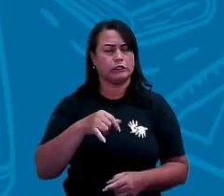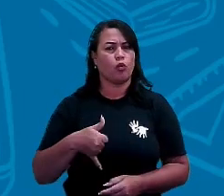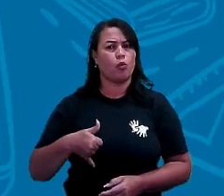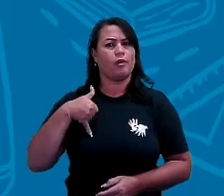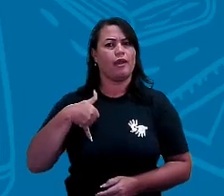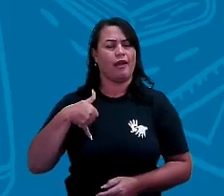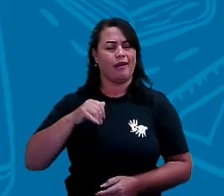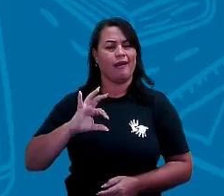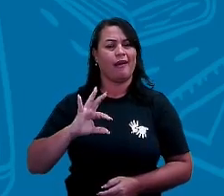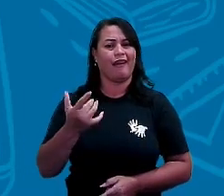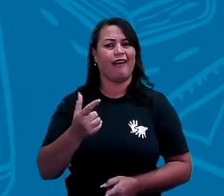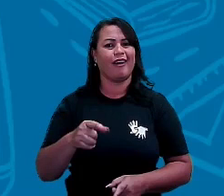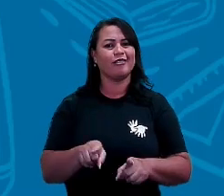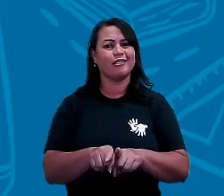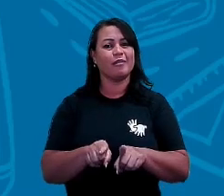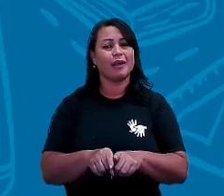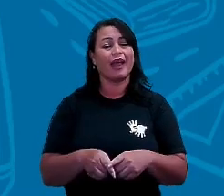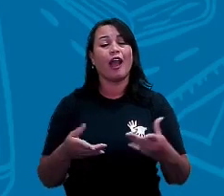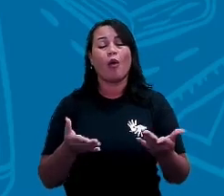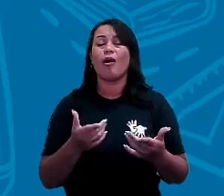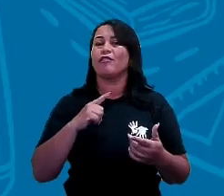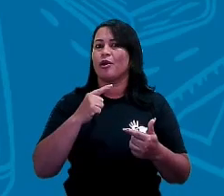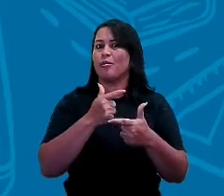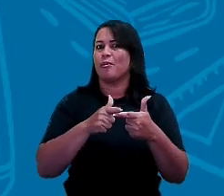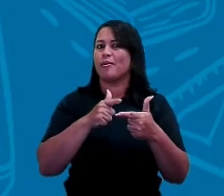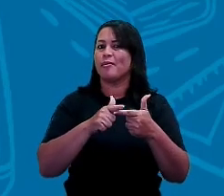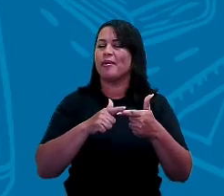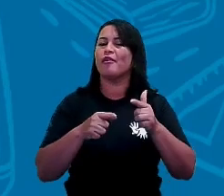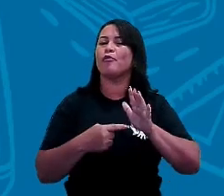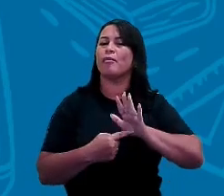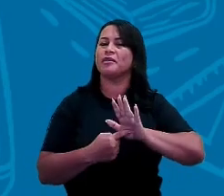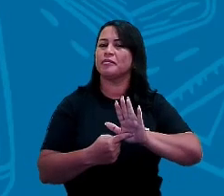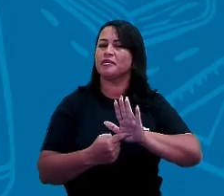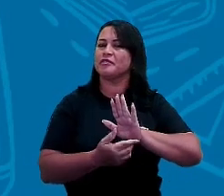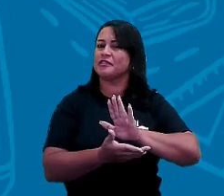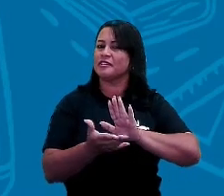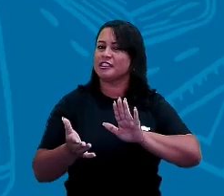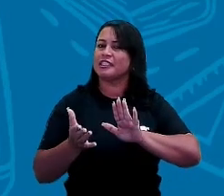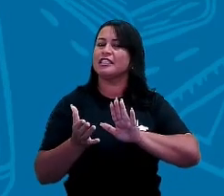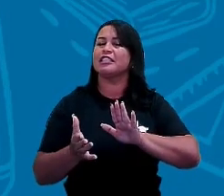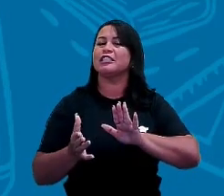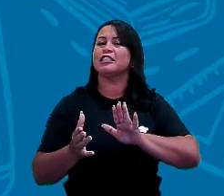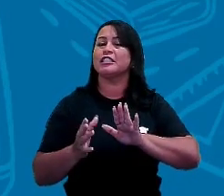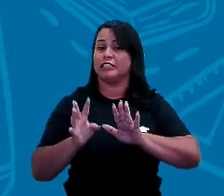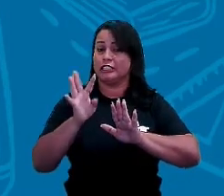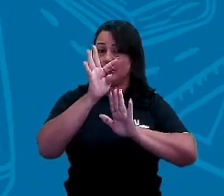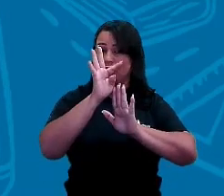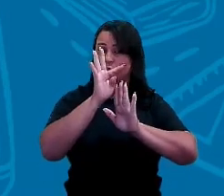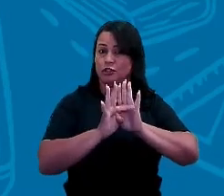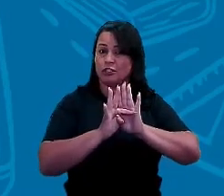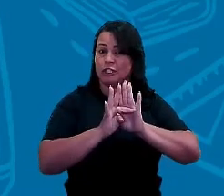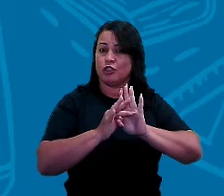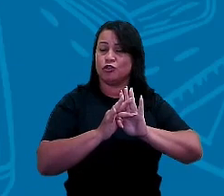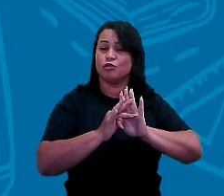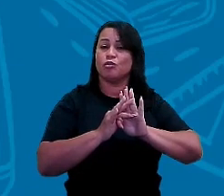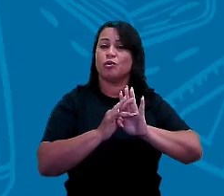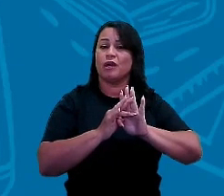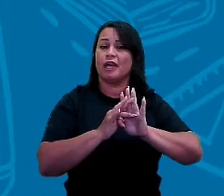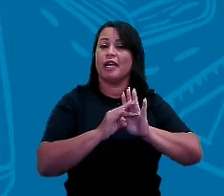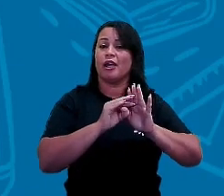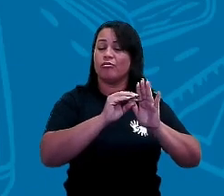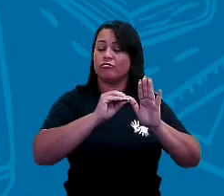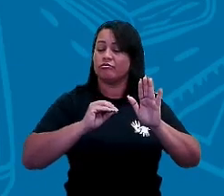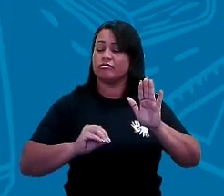né? Então, vamos a um probleminha que eu trouxe aqui para vocês, que eu retirei lá do texto e trouxe para vocês, tá